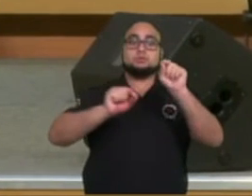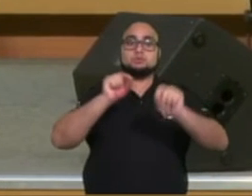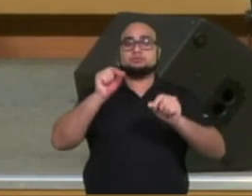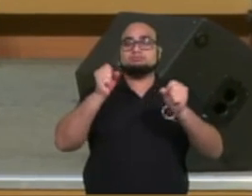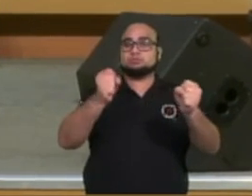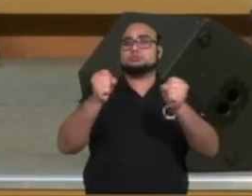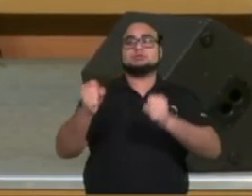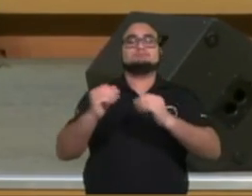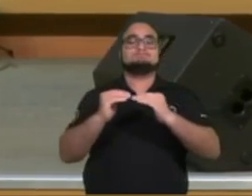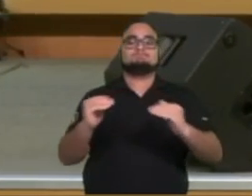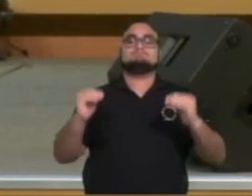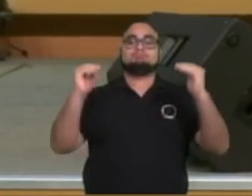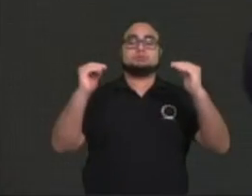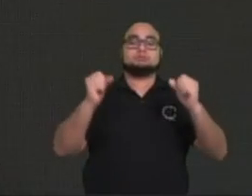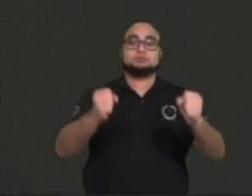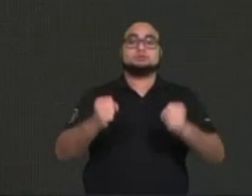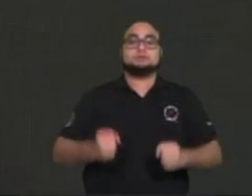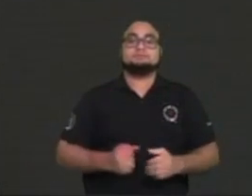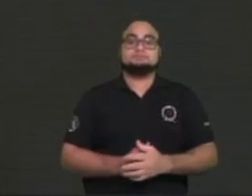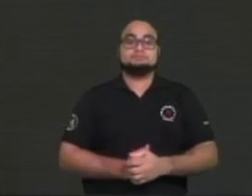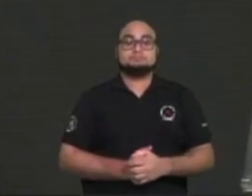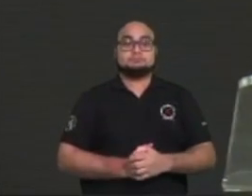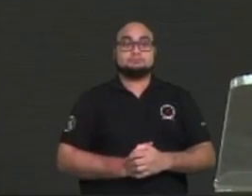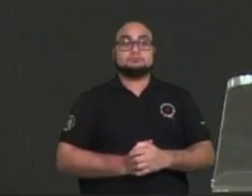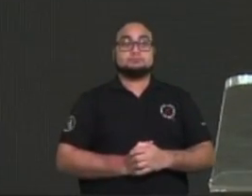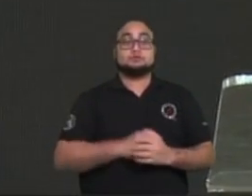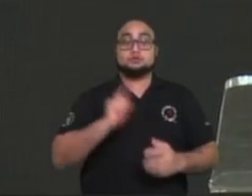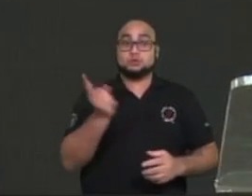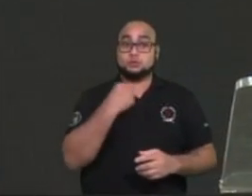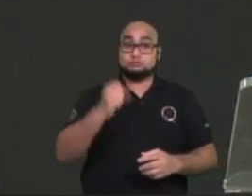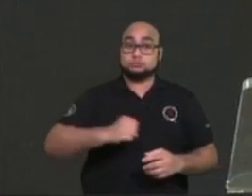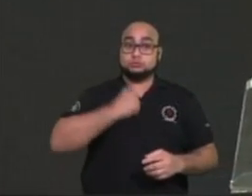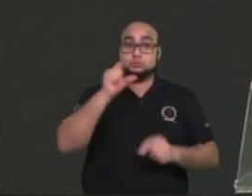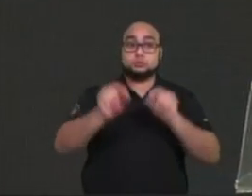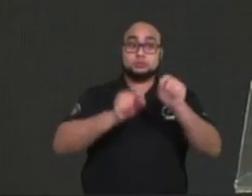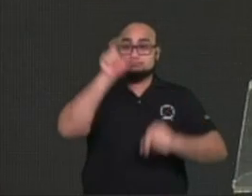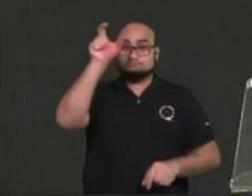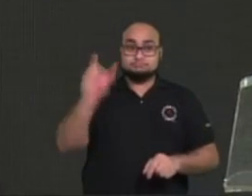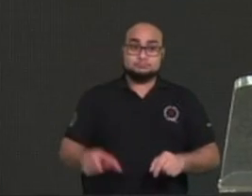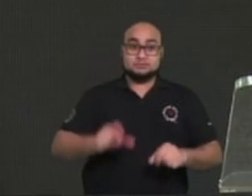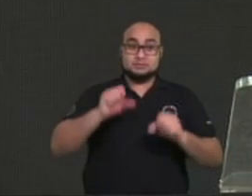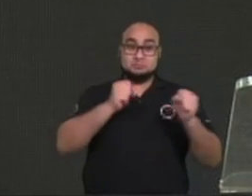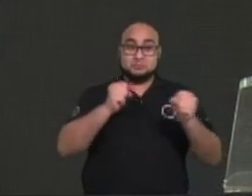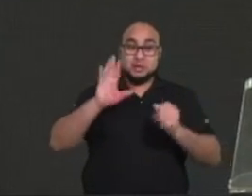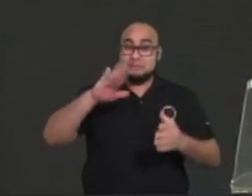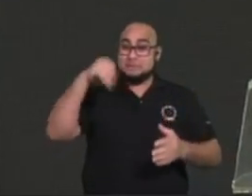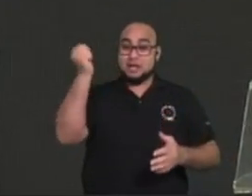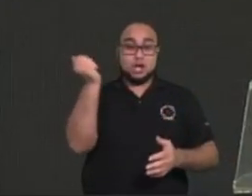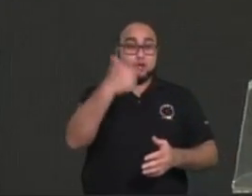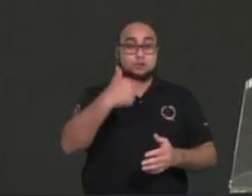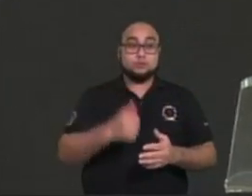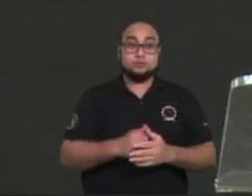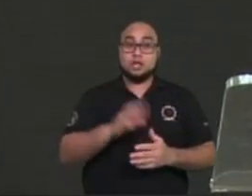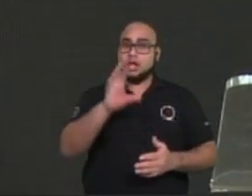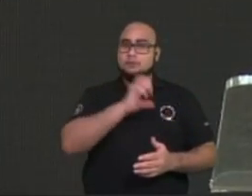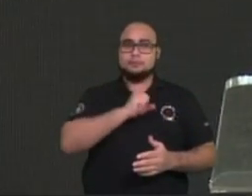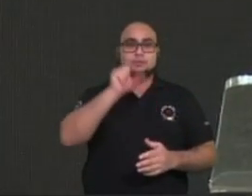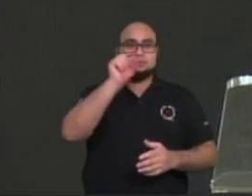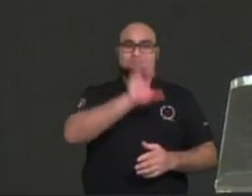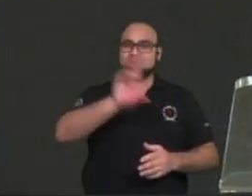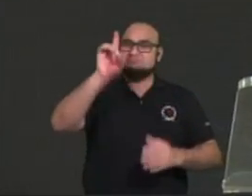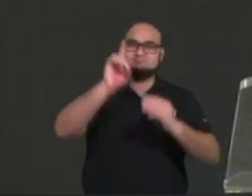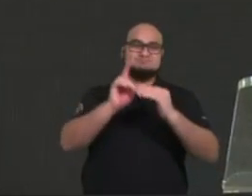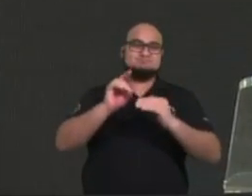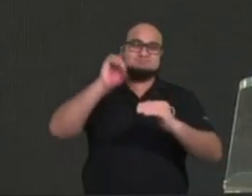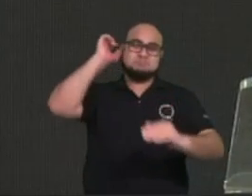humano Agora eu tenho uma notícia para te dar nós somos odiados por um chefe que tem mais poder do que nós mas somos amados que vão ser que tem mais poder